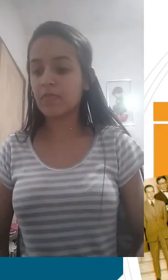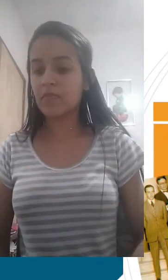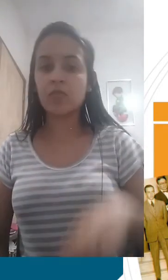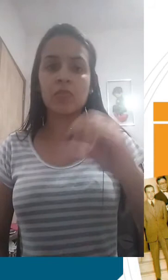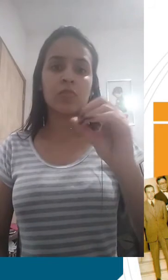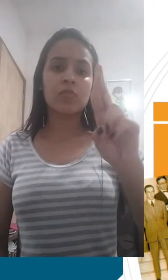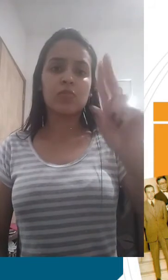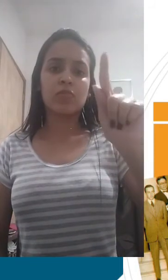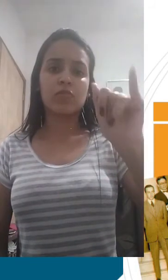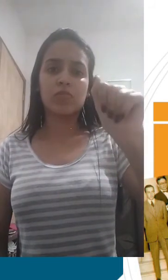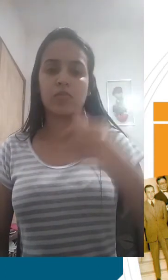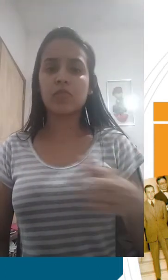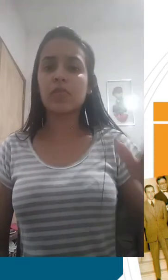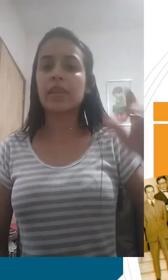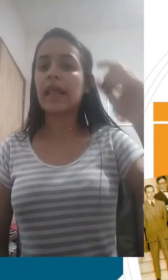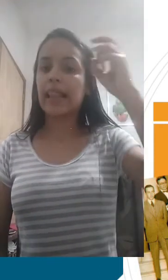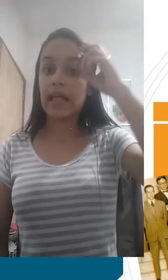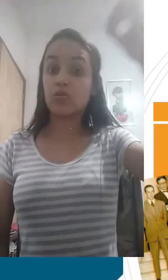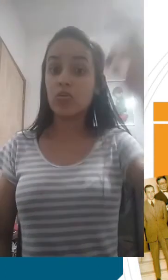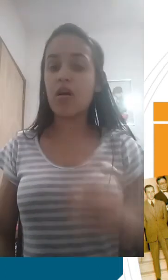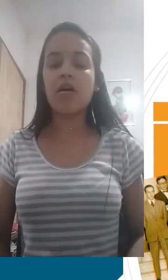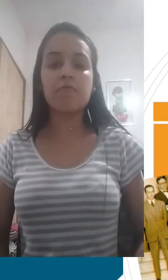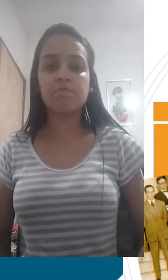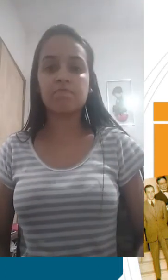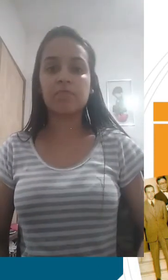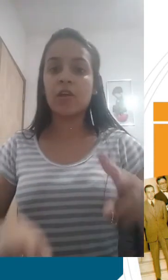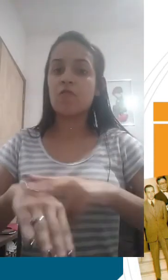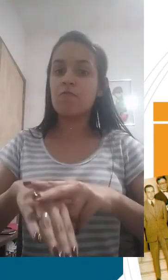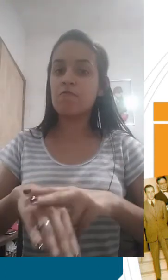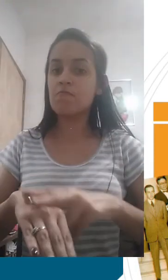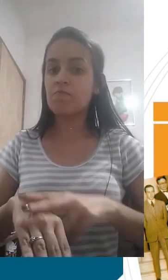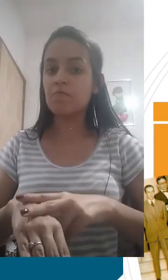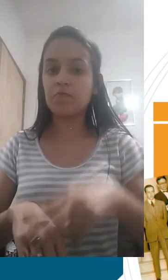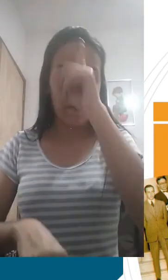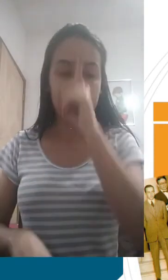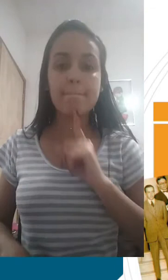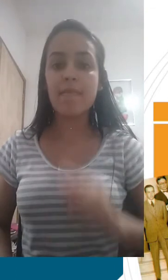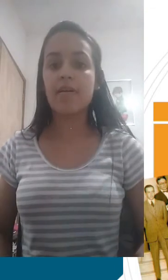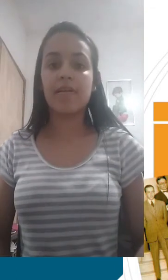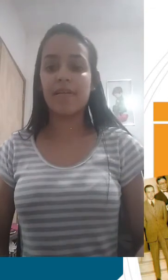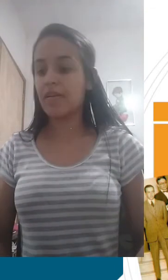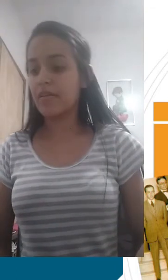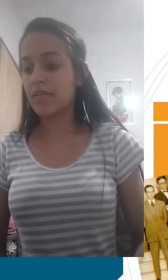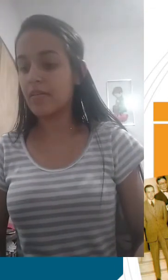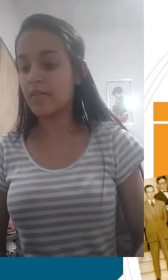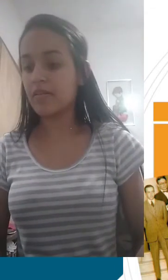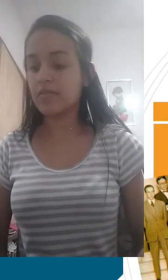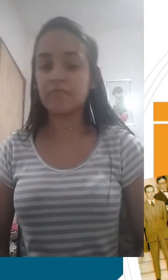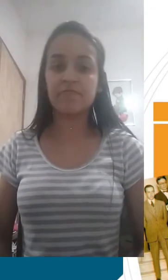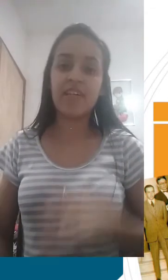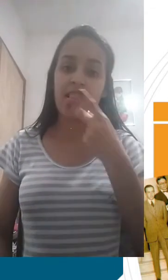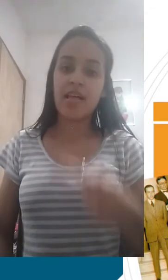intelectual, verde-amarelismo e anta, pau-brasil, poesia de exportação. E